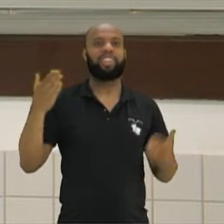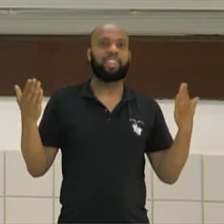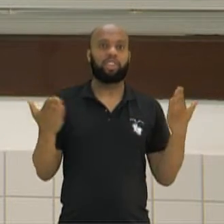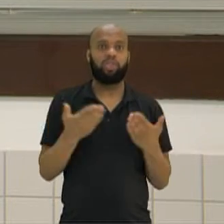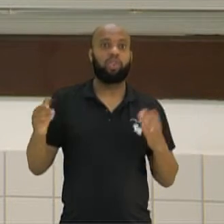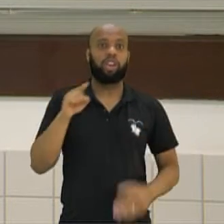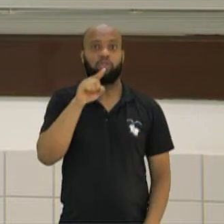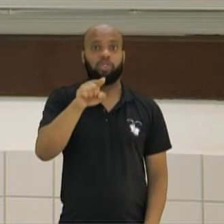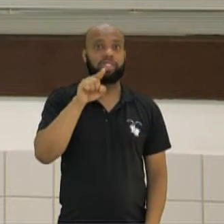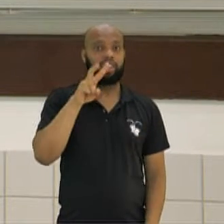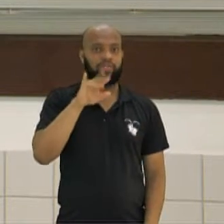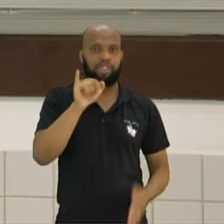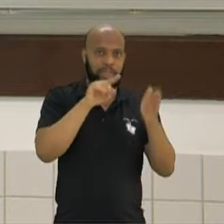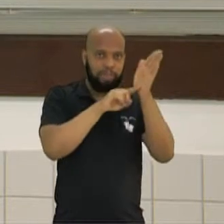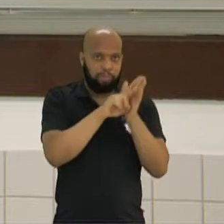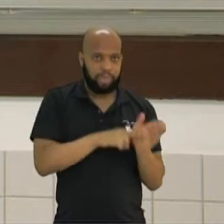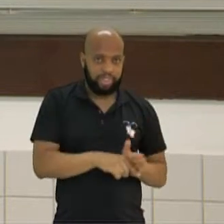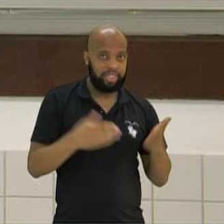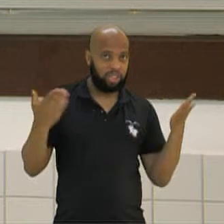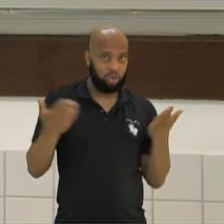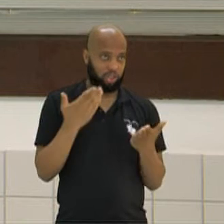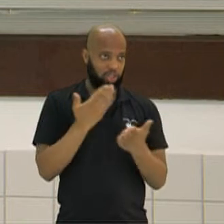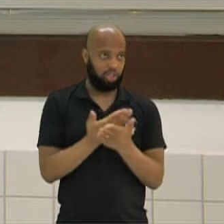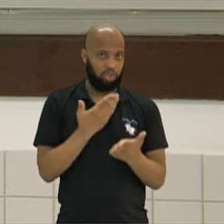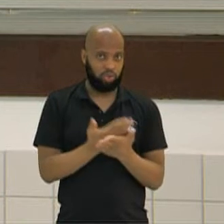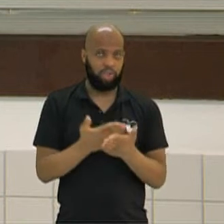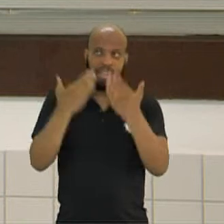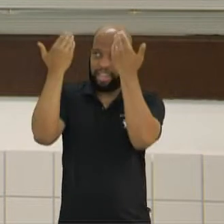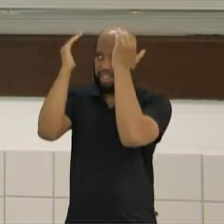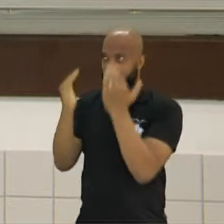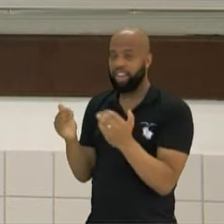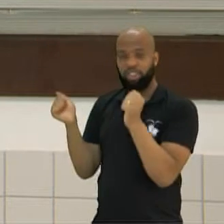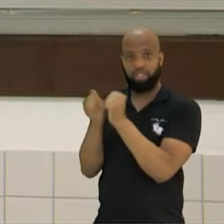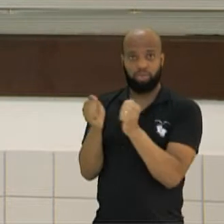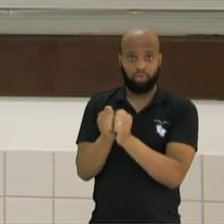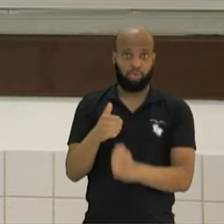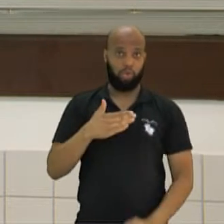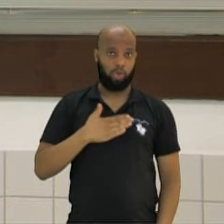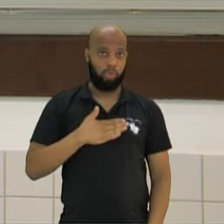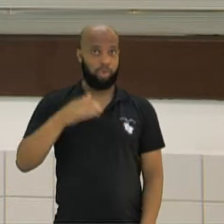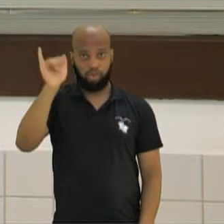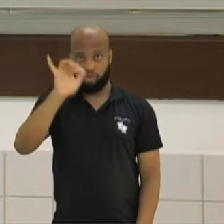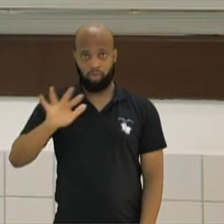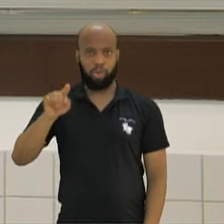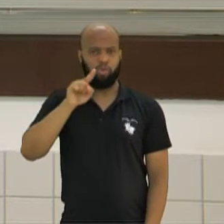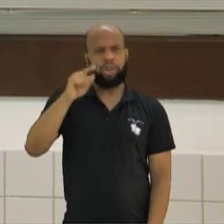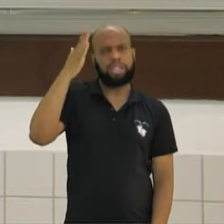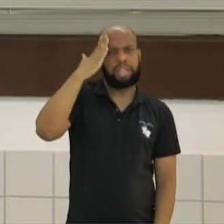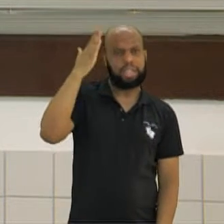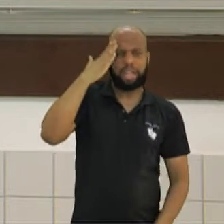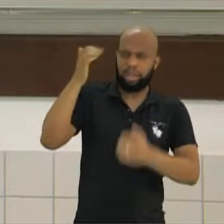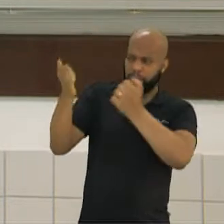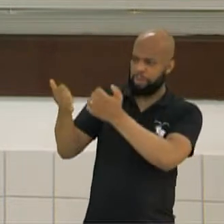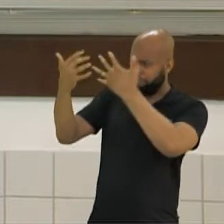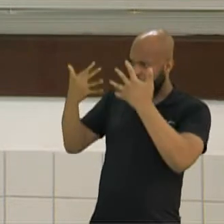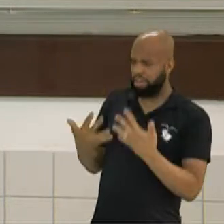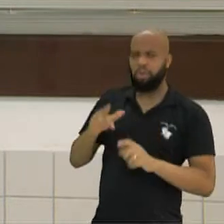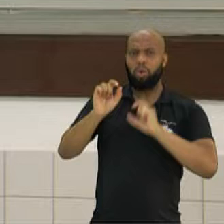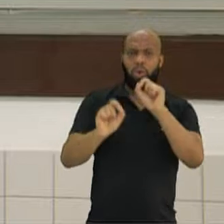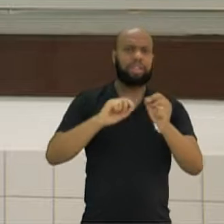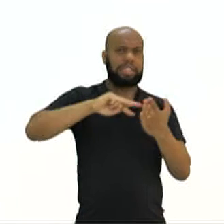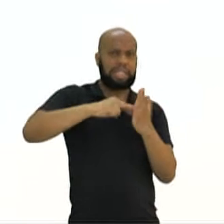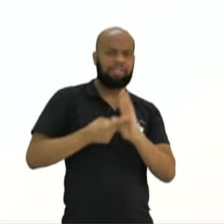ser os historiadores nessa aula. Analisem junto comigo essas imagens. Saberia dizer do que se trata essa imagem?